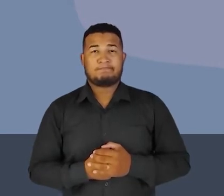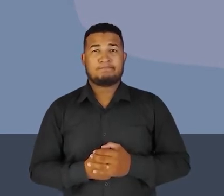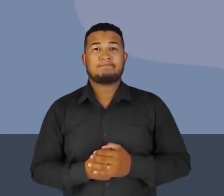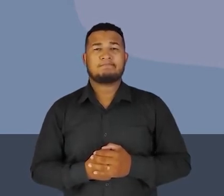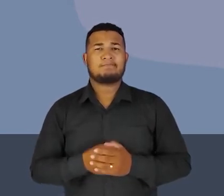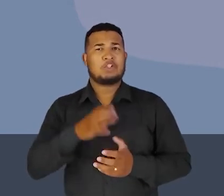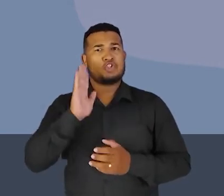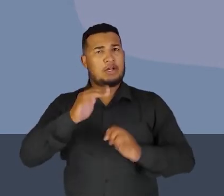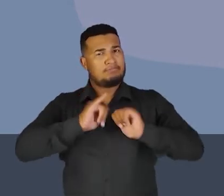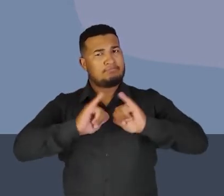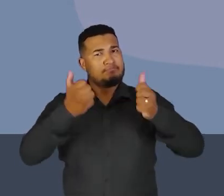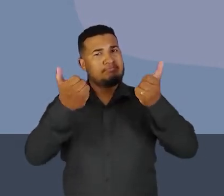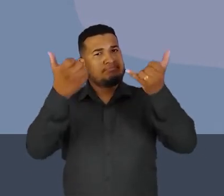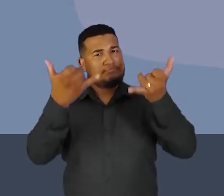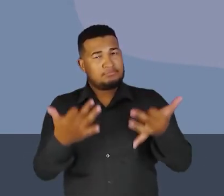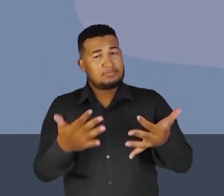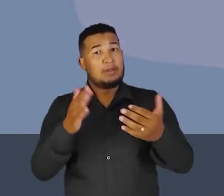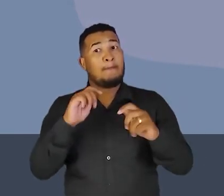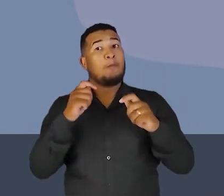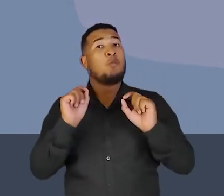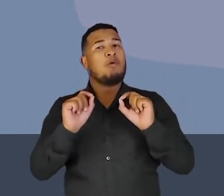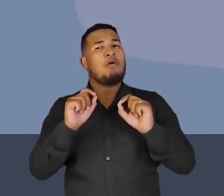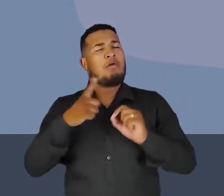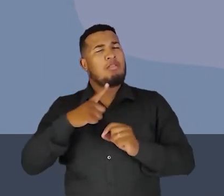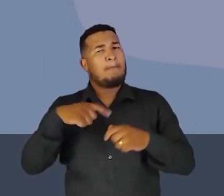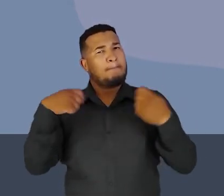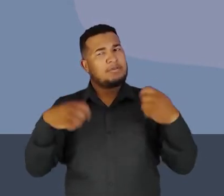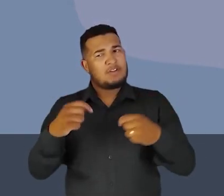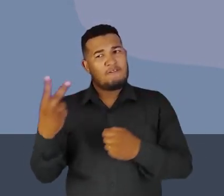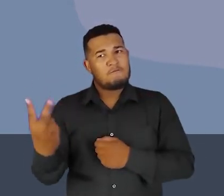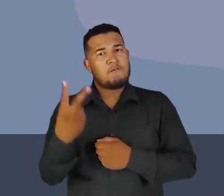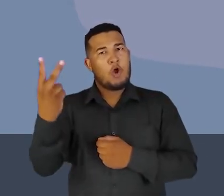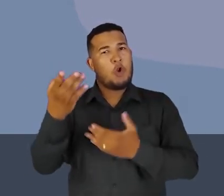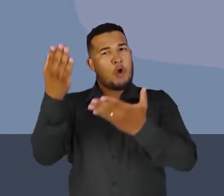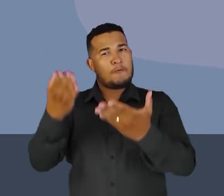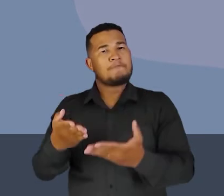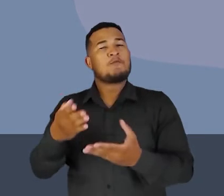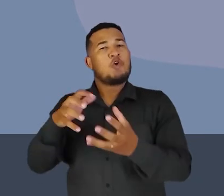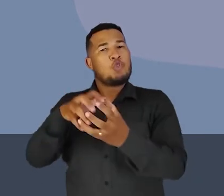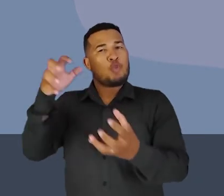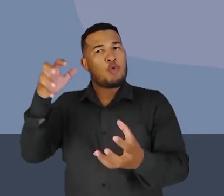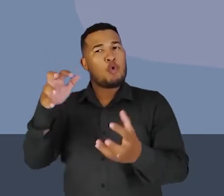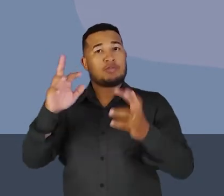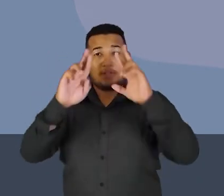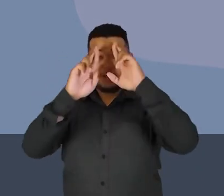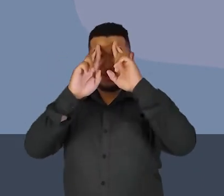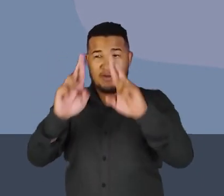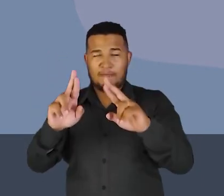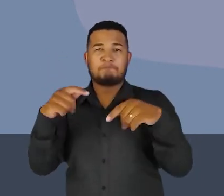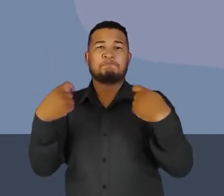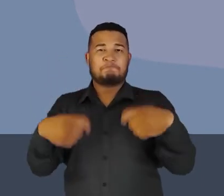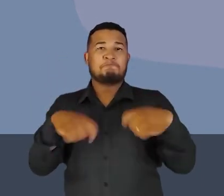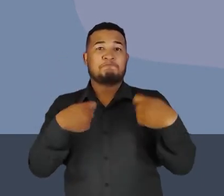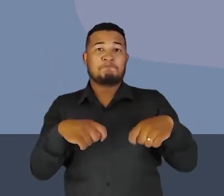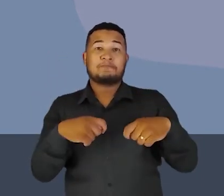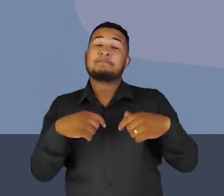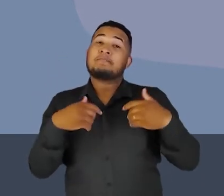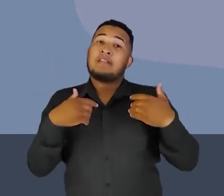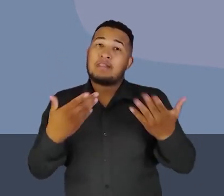Como eu falei, nós devemos valorizar o idoso, respeitar o idoso.